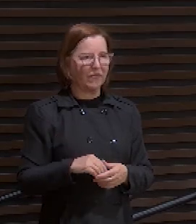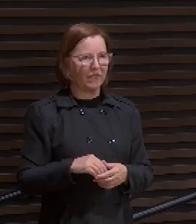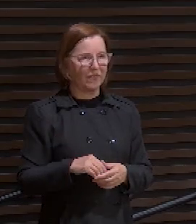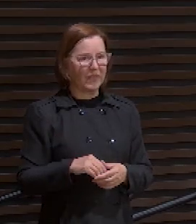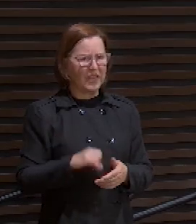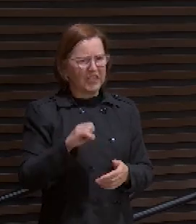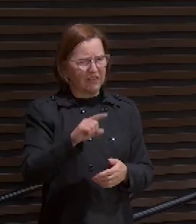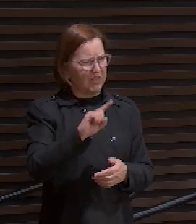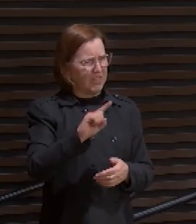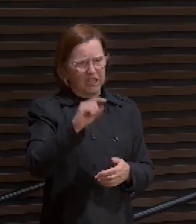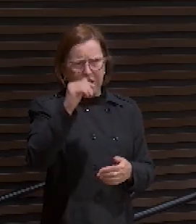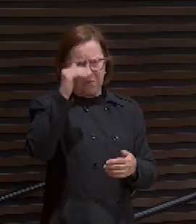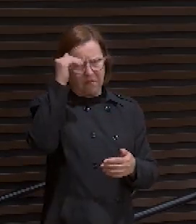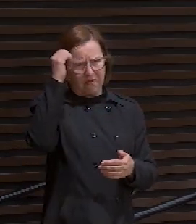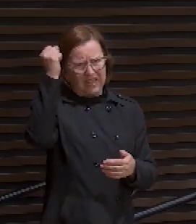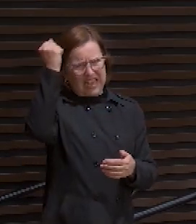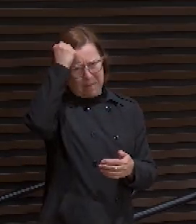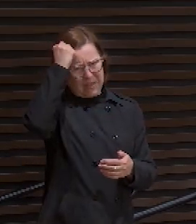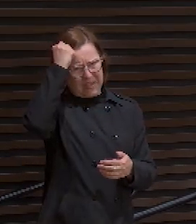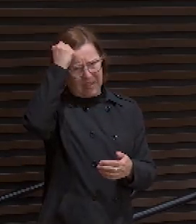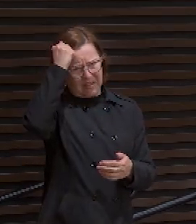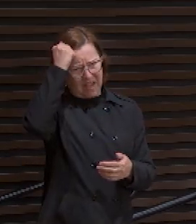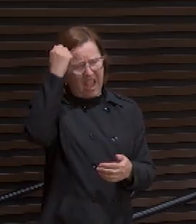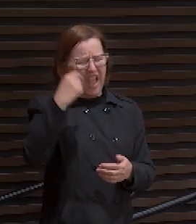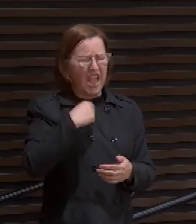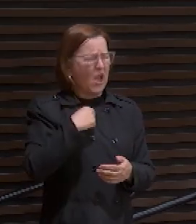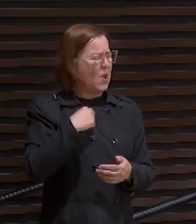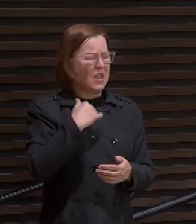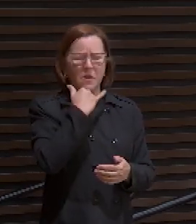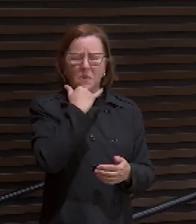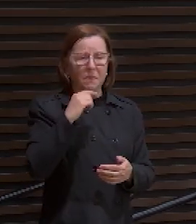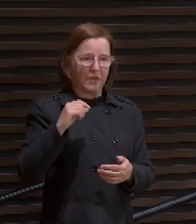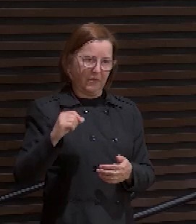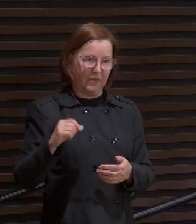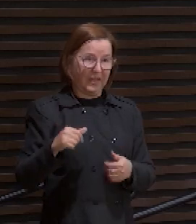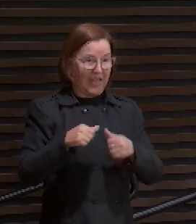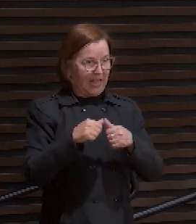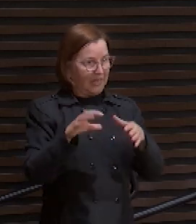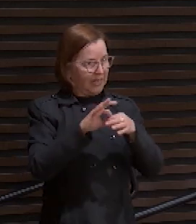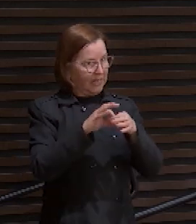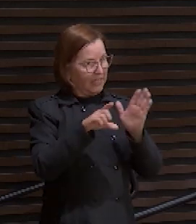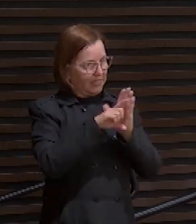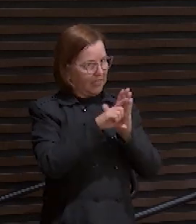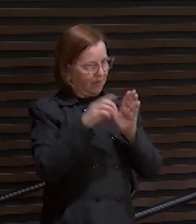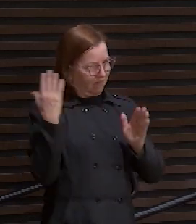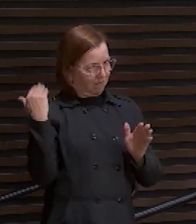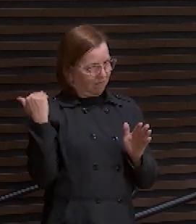Se você não se arrepender, eu não perdoo. Essa é a aliança da lei.